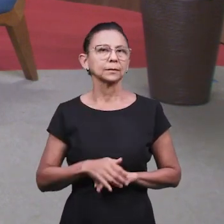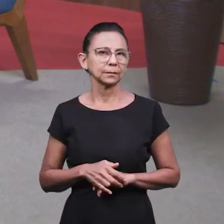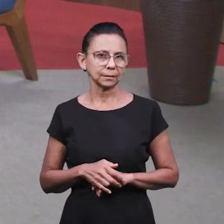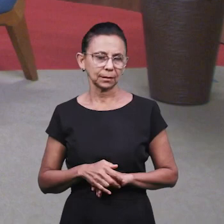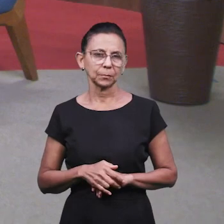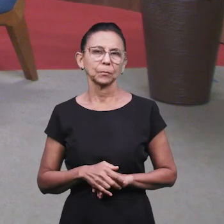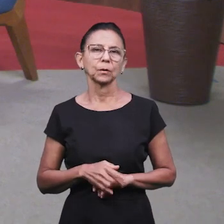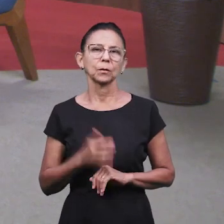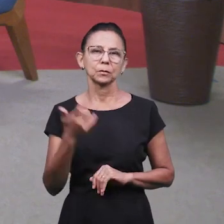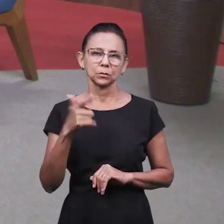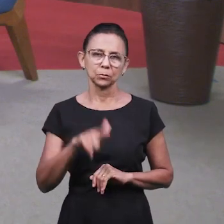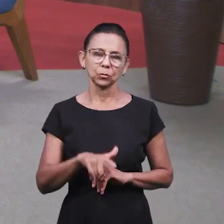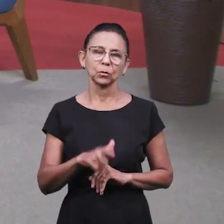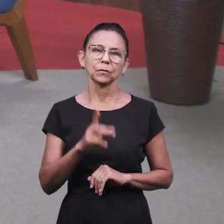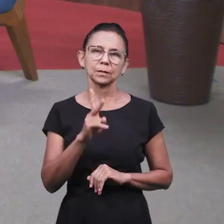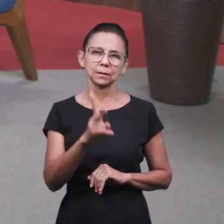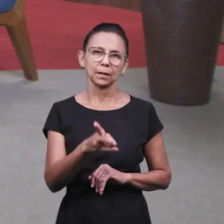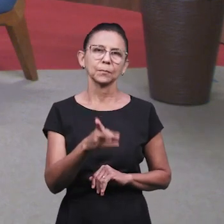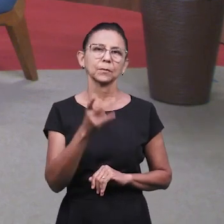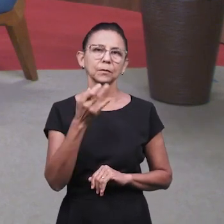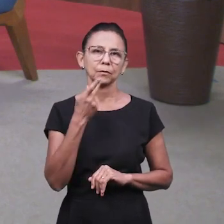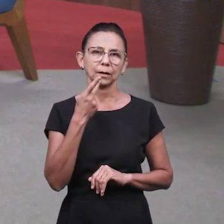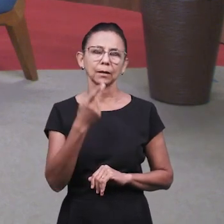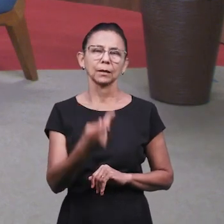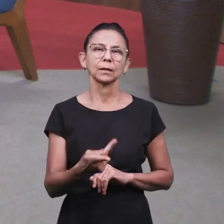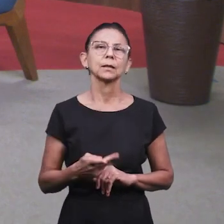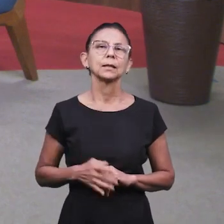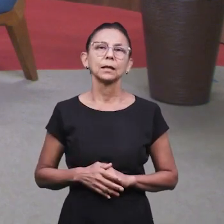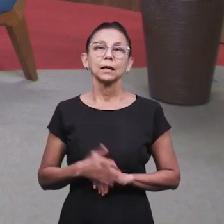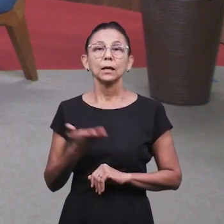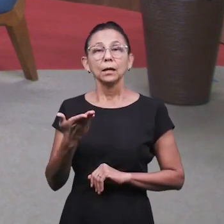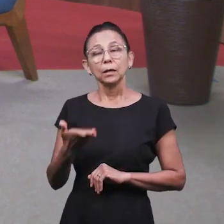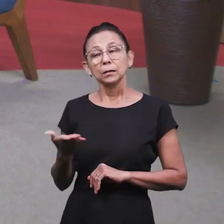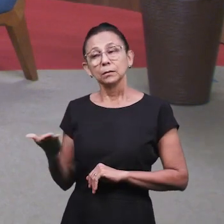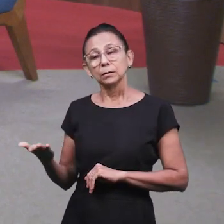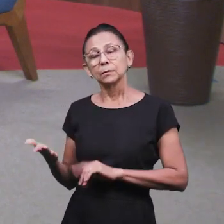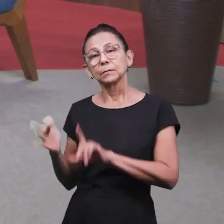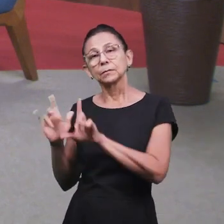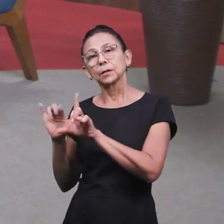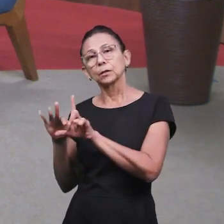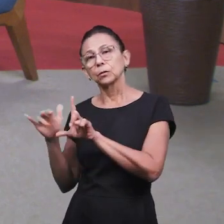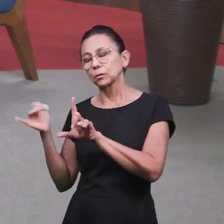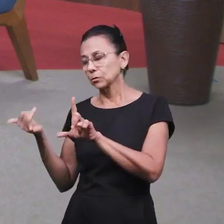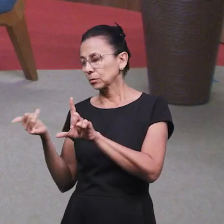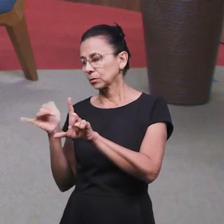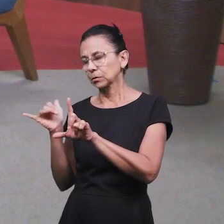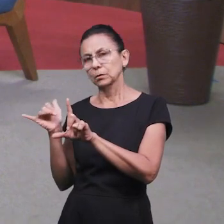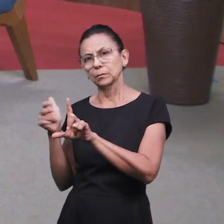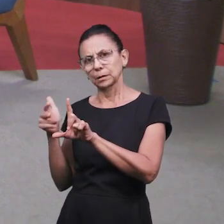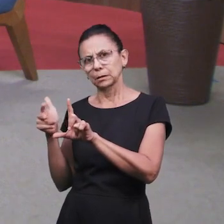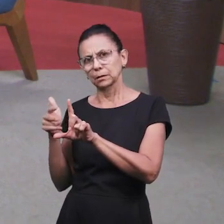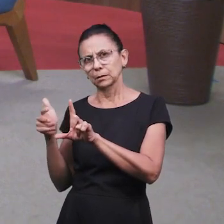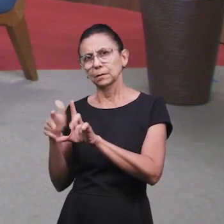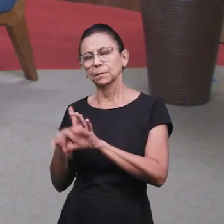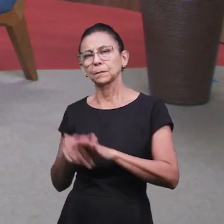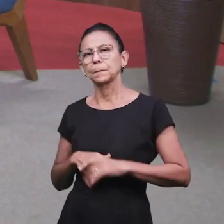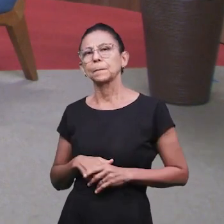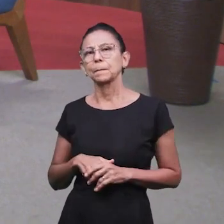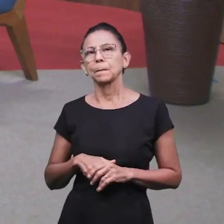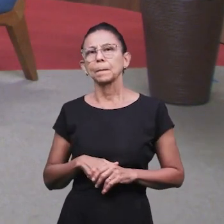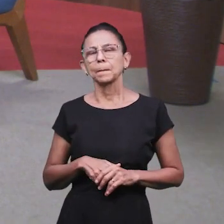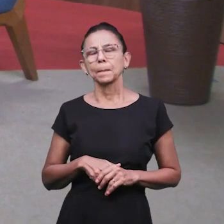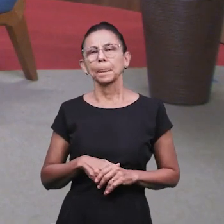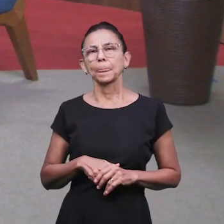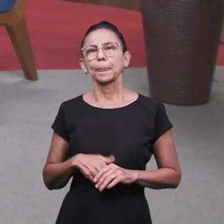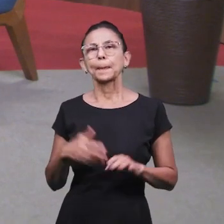gratuito, tá? A gente reforça sempre isso. Se você quiser, pode apontar a câmera do seu celular para esse QR Code que está aparecendo aí ao lado do número e seu aparelho